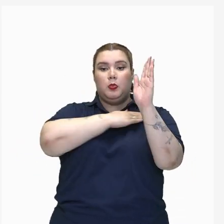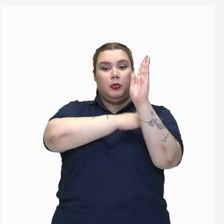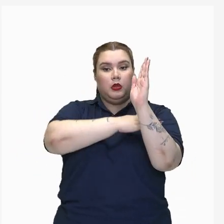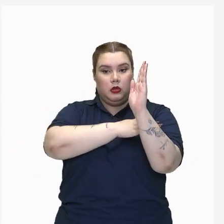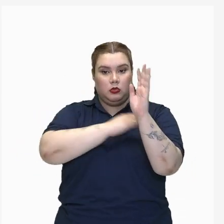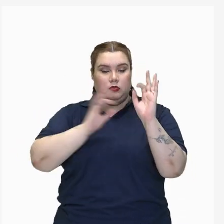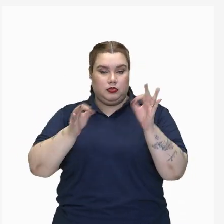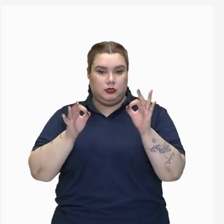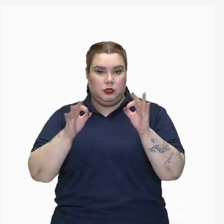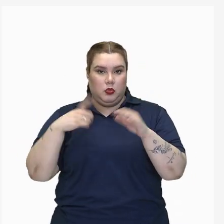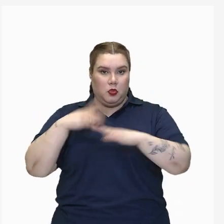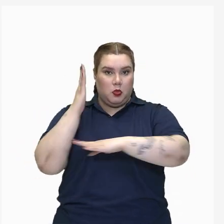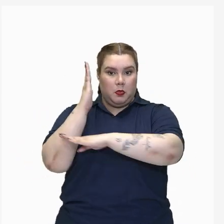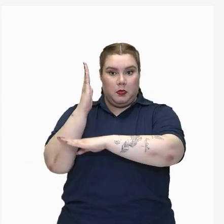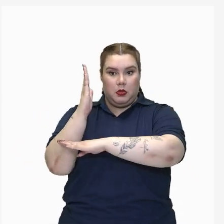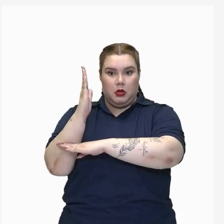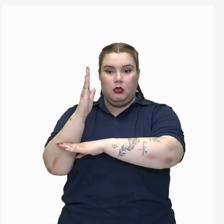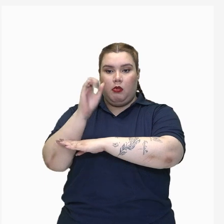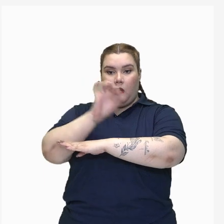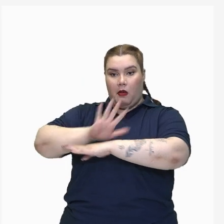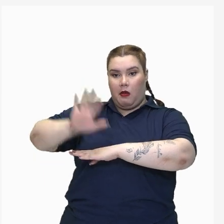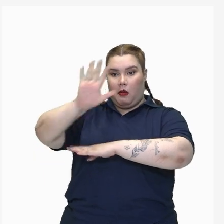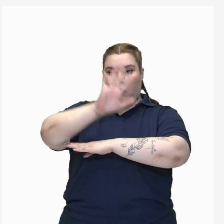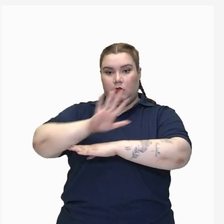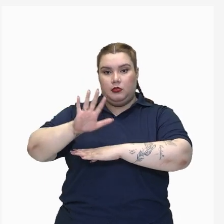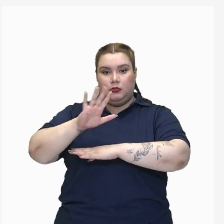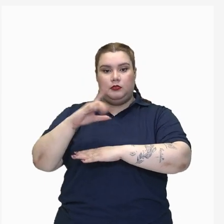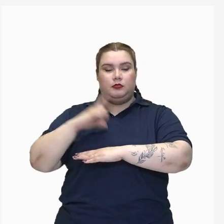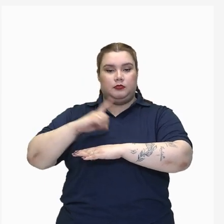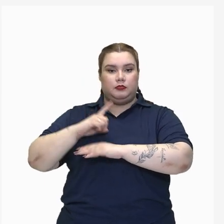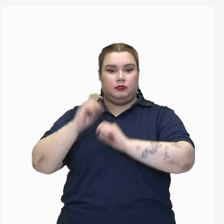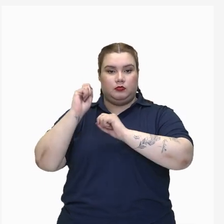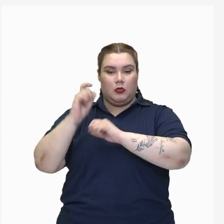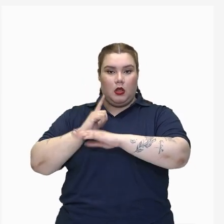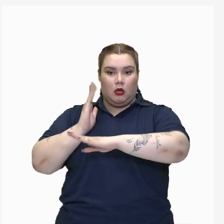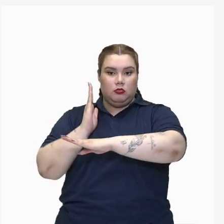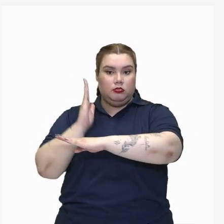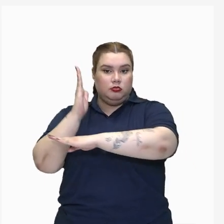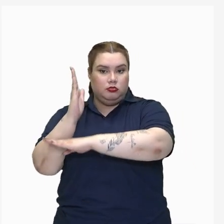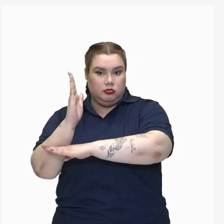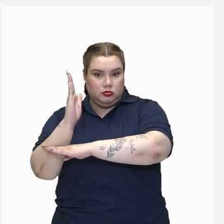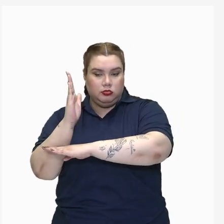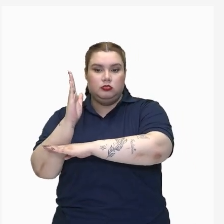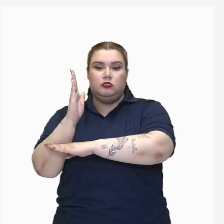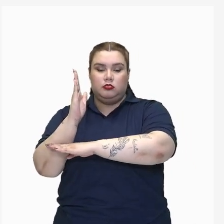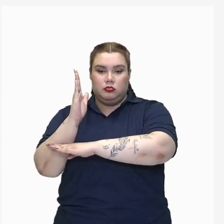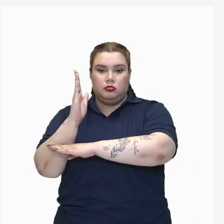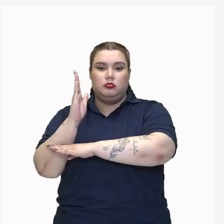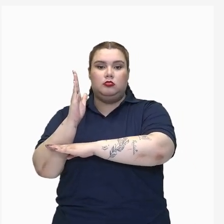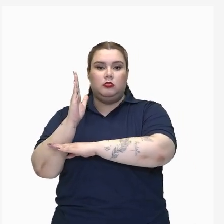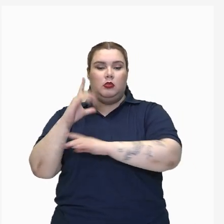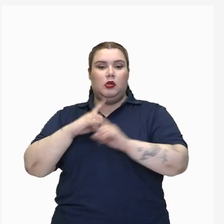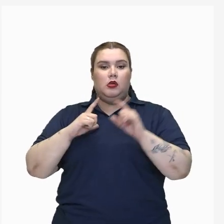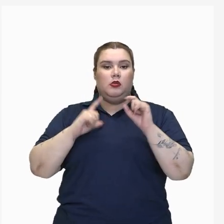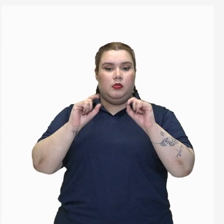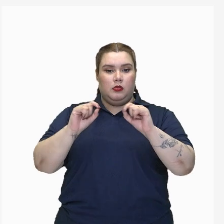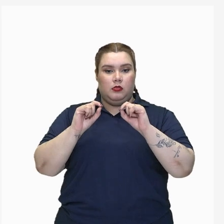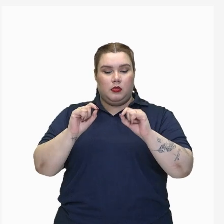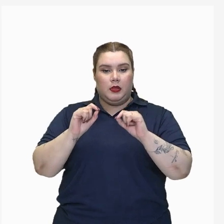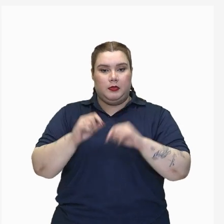A gente lembra, né, que o plano cartesiano ele é composto aí por 2 eixos, né? O eixo das abscissas, que